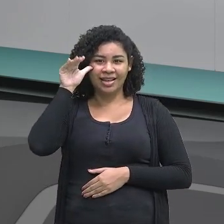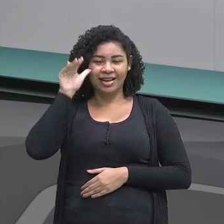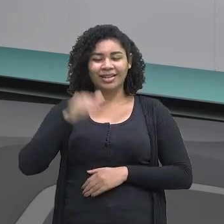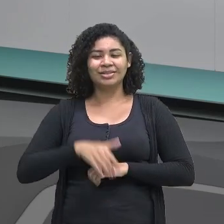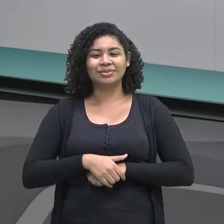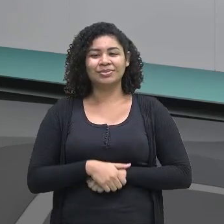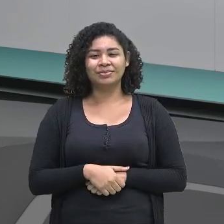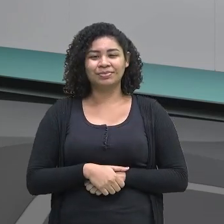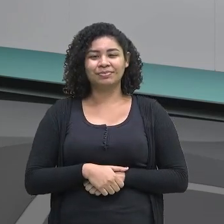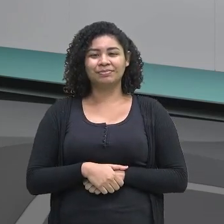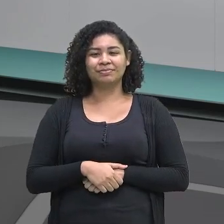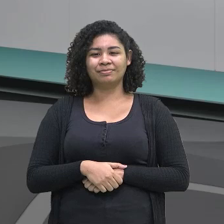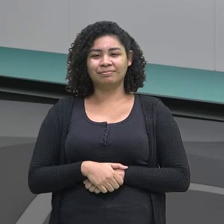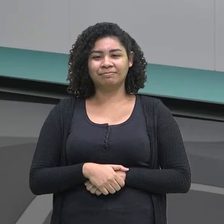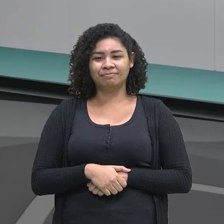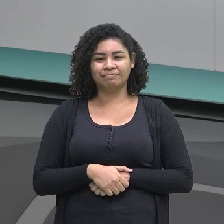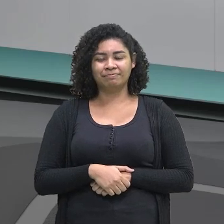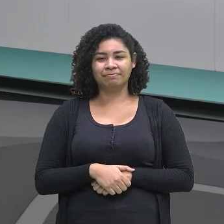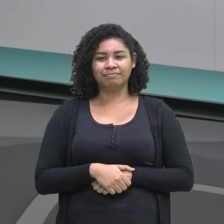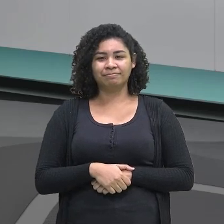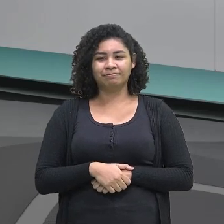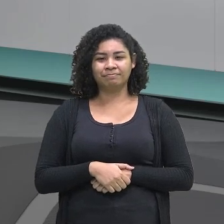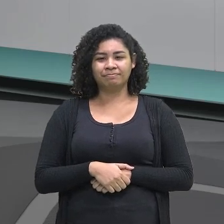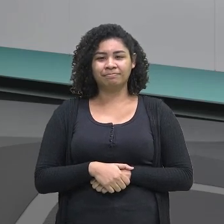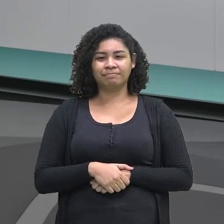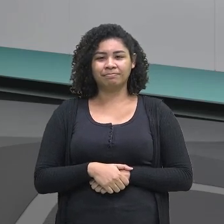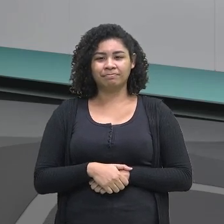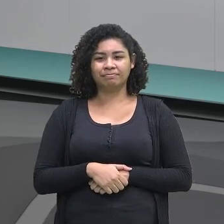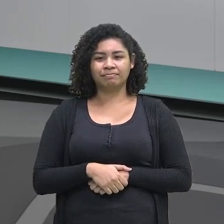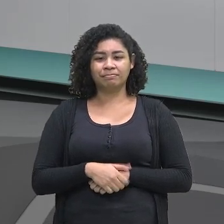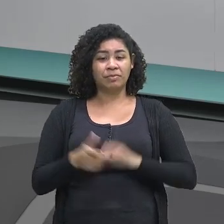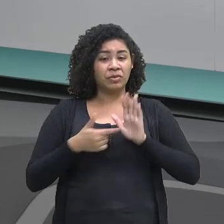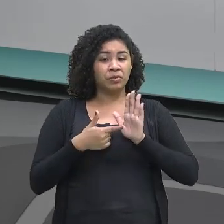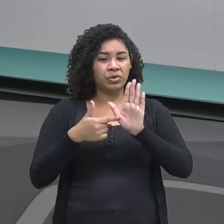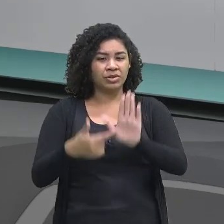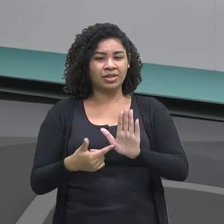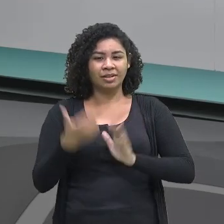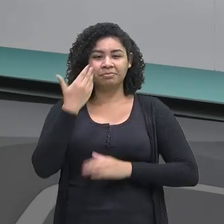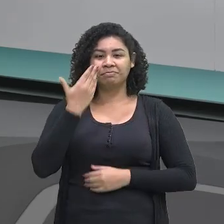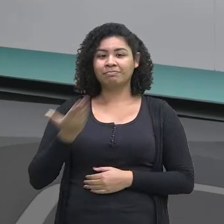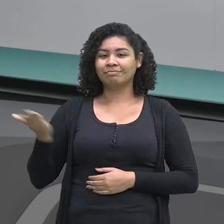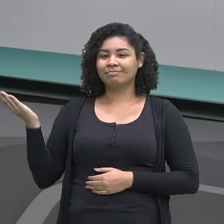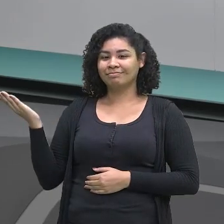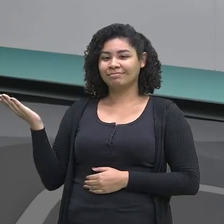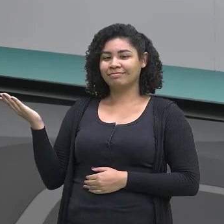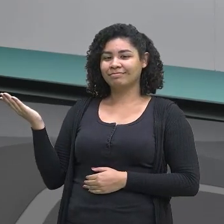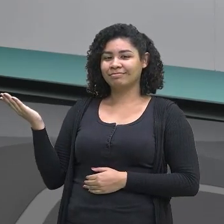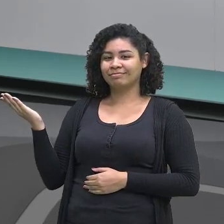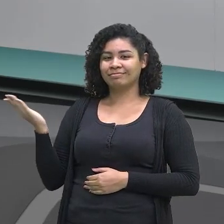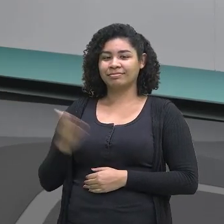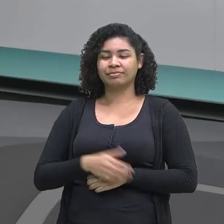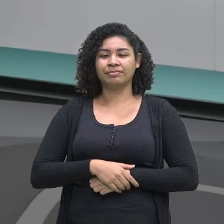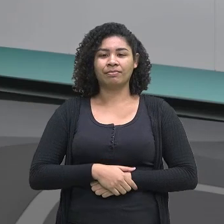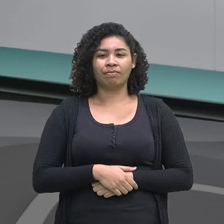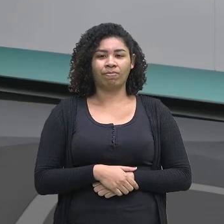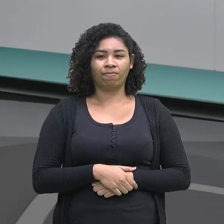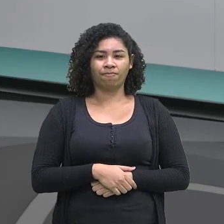primeira condição rara médica, nós vamos mostrar aqui agora uma imagem para vocês. Olha aqui o que está